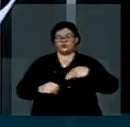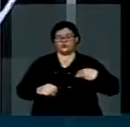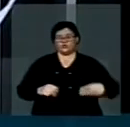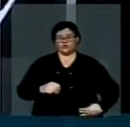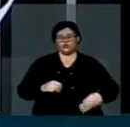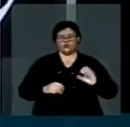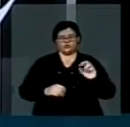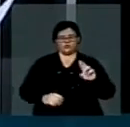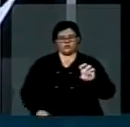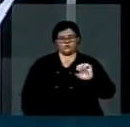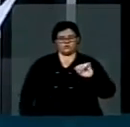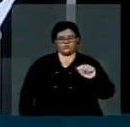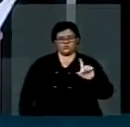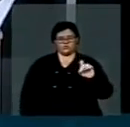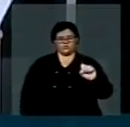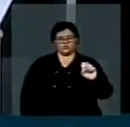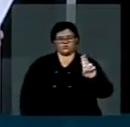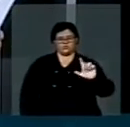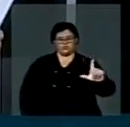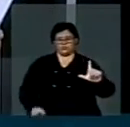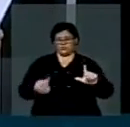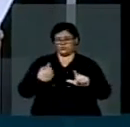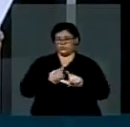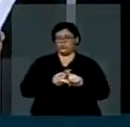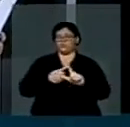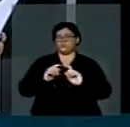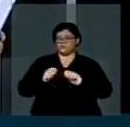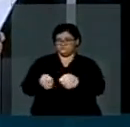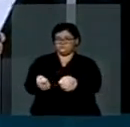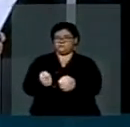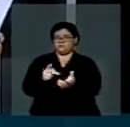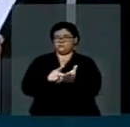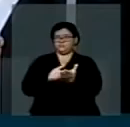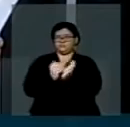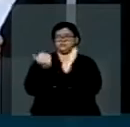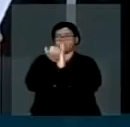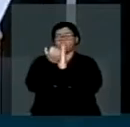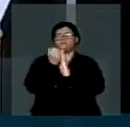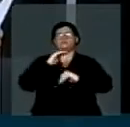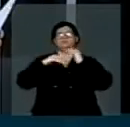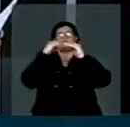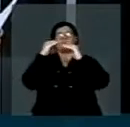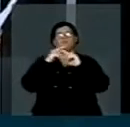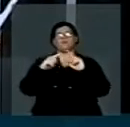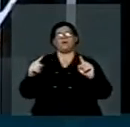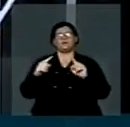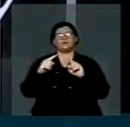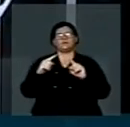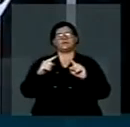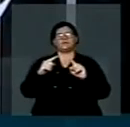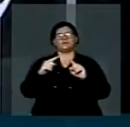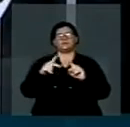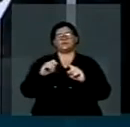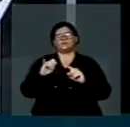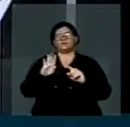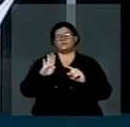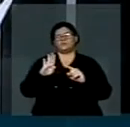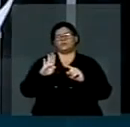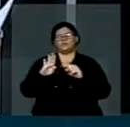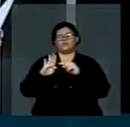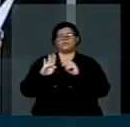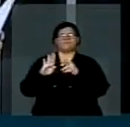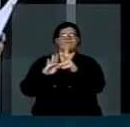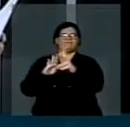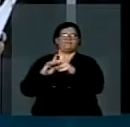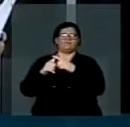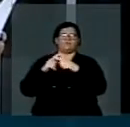O país, apesar dos problemas, mostrou ter fôlego para crescer. No entanto, os números do PIB não removeram as